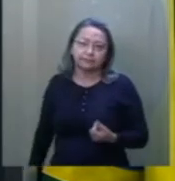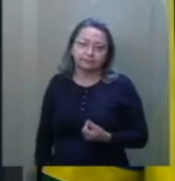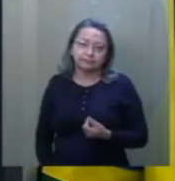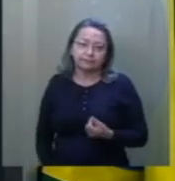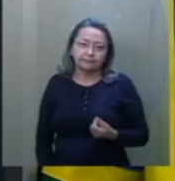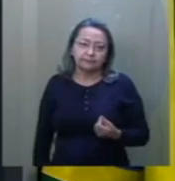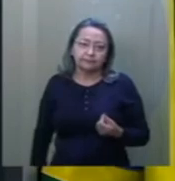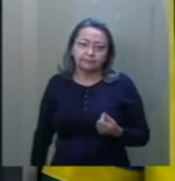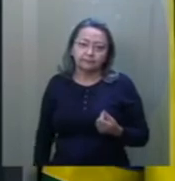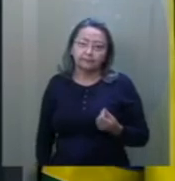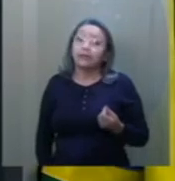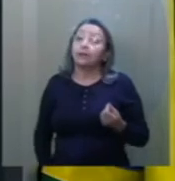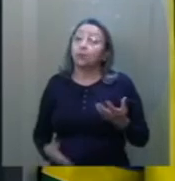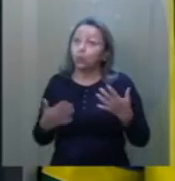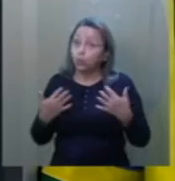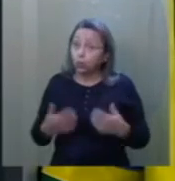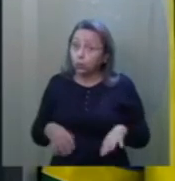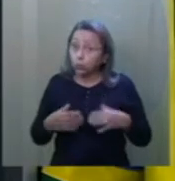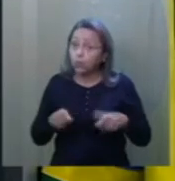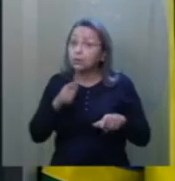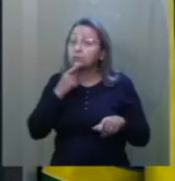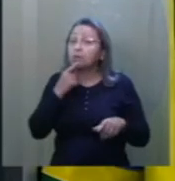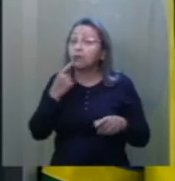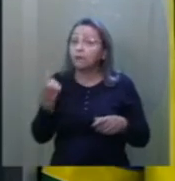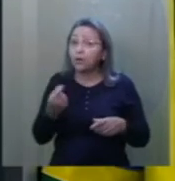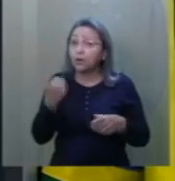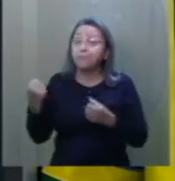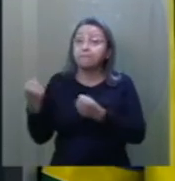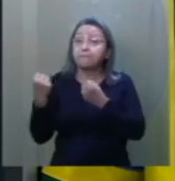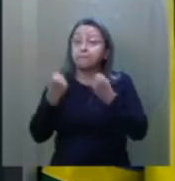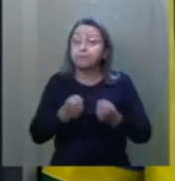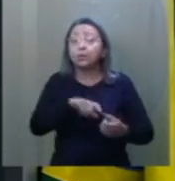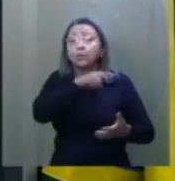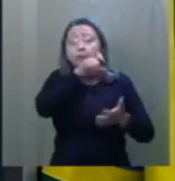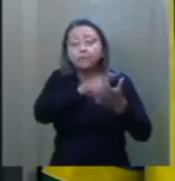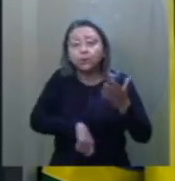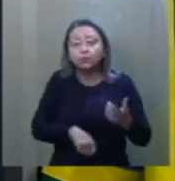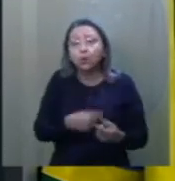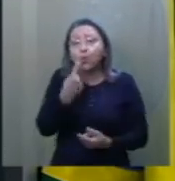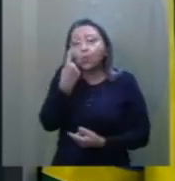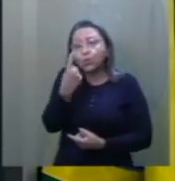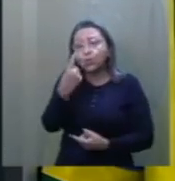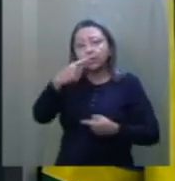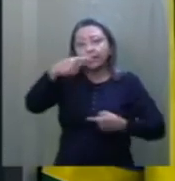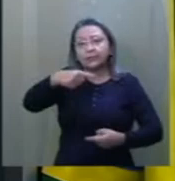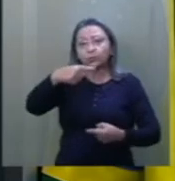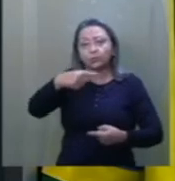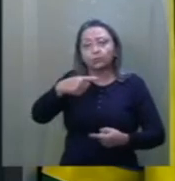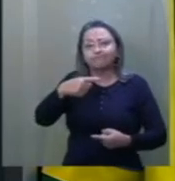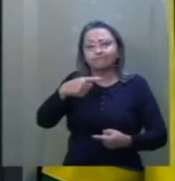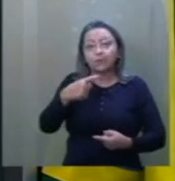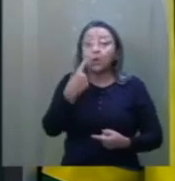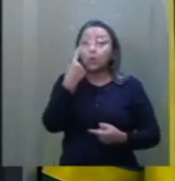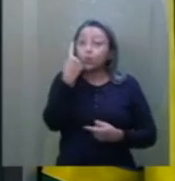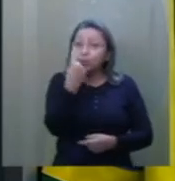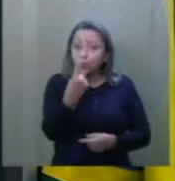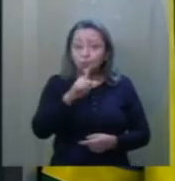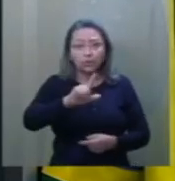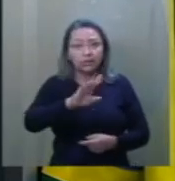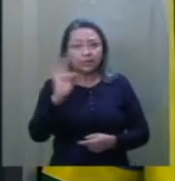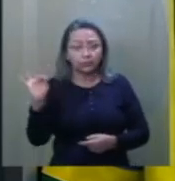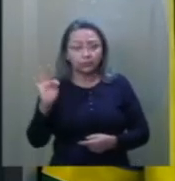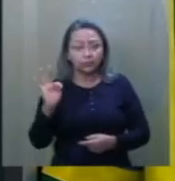Esse é o peso dos impostos estaduais no litro. 1 litro de óleo diesel, quase